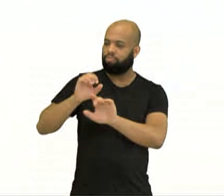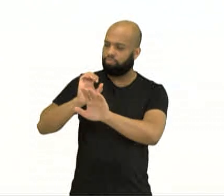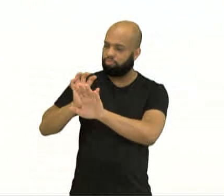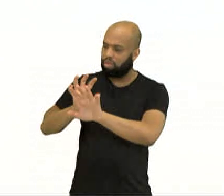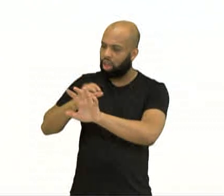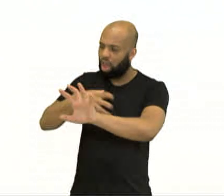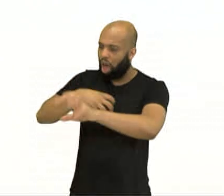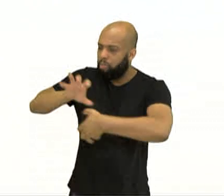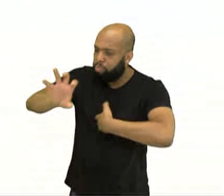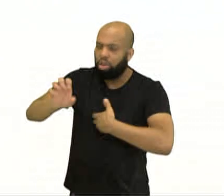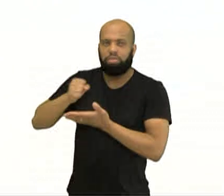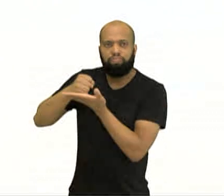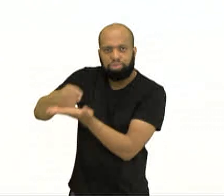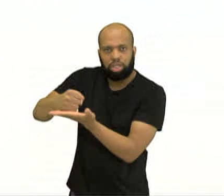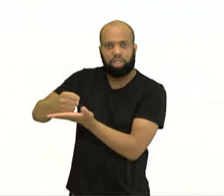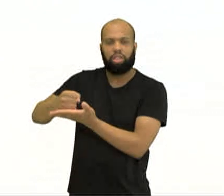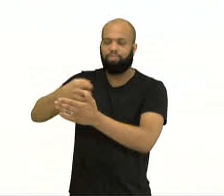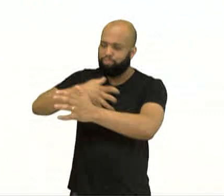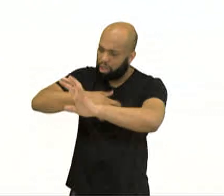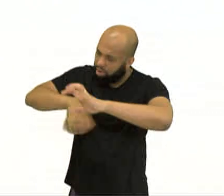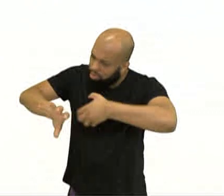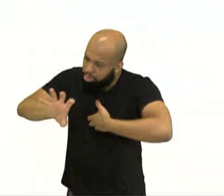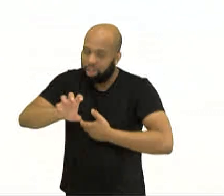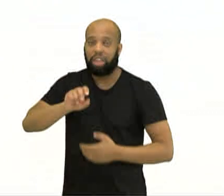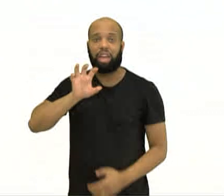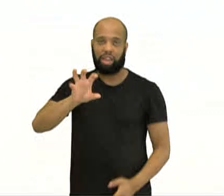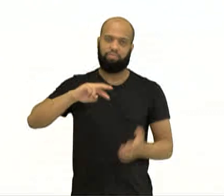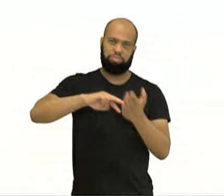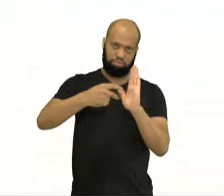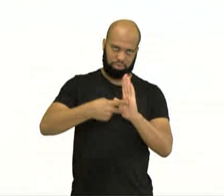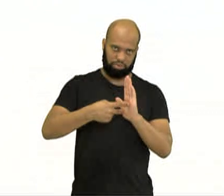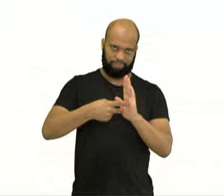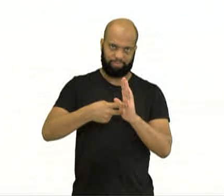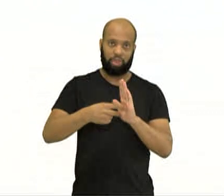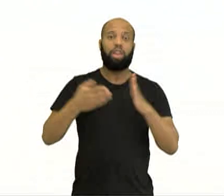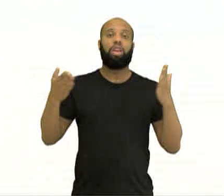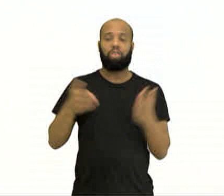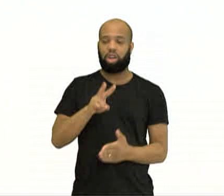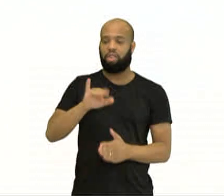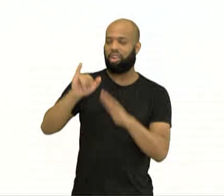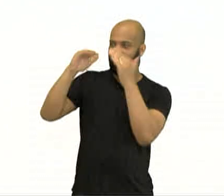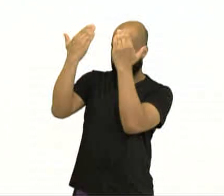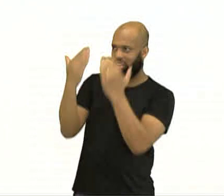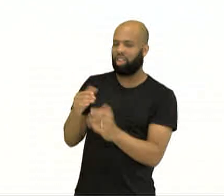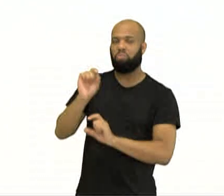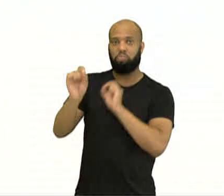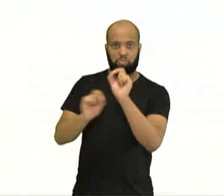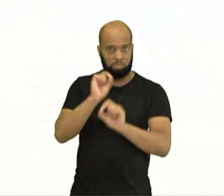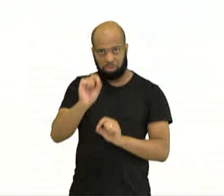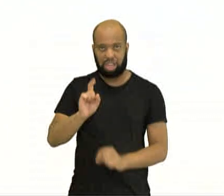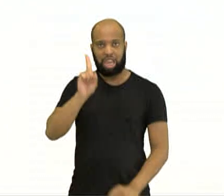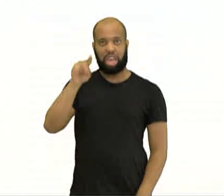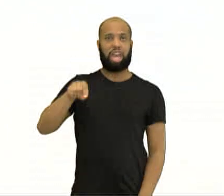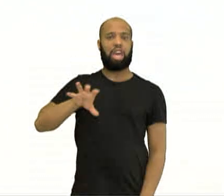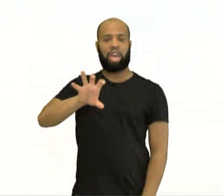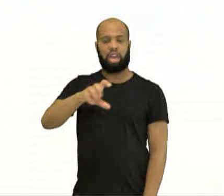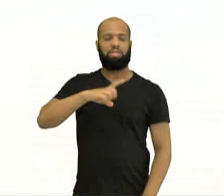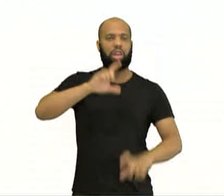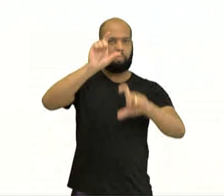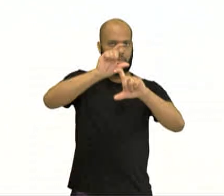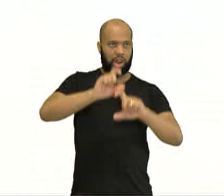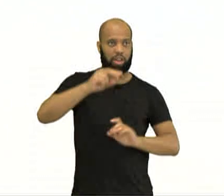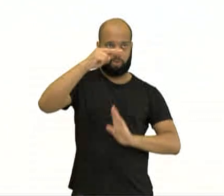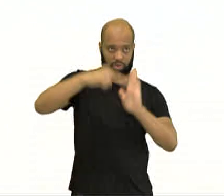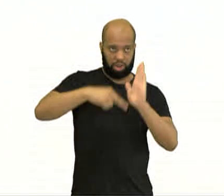Solidarizar-se é se colocar para o outro, não é mesmo? Vamos analisar essa concepção na reportagem da qual lemos 2